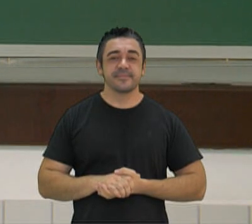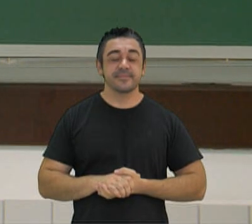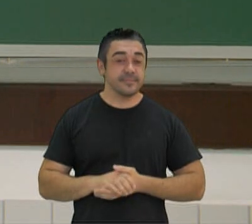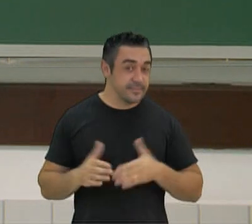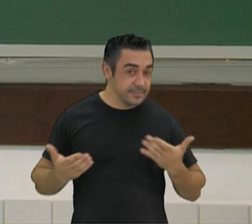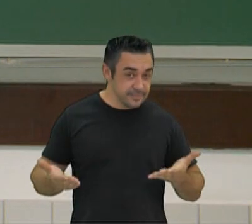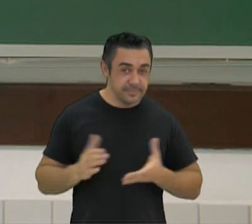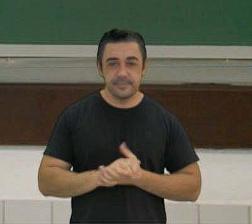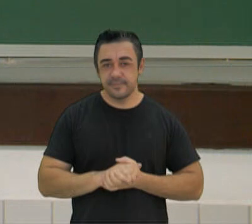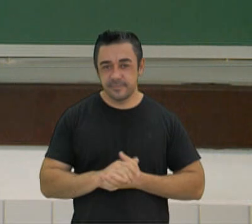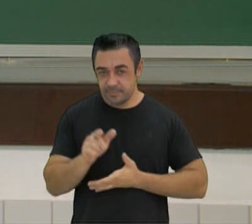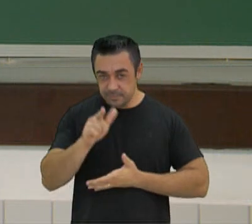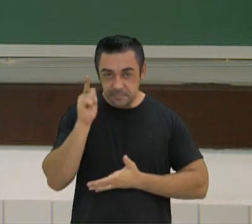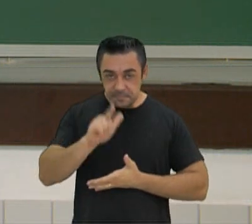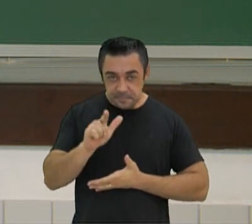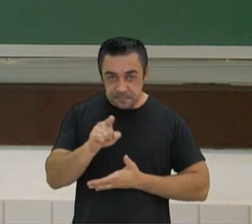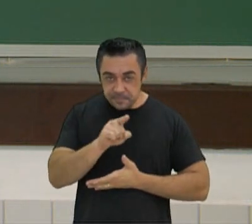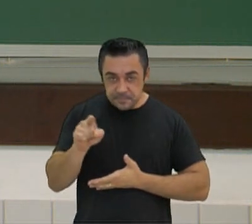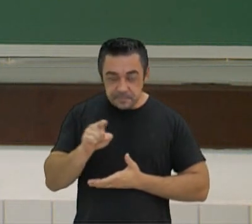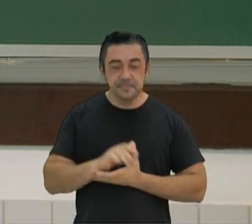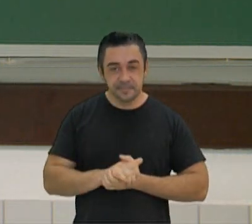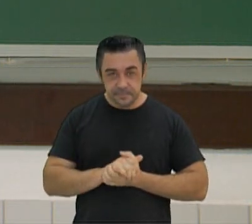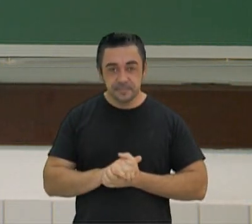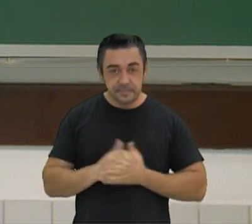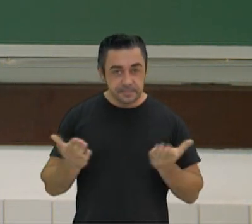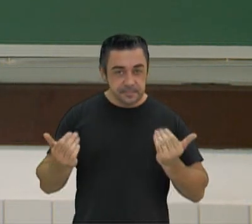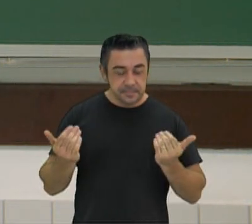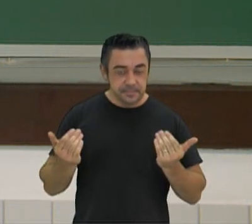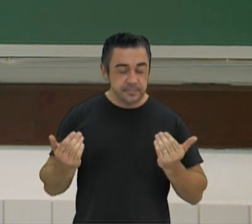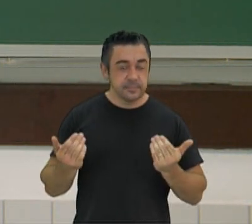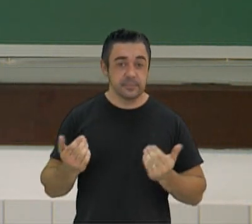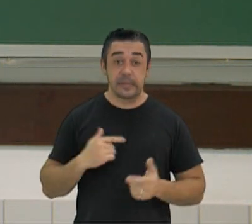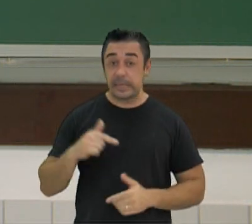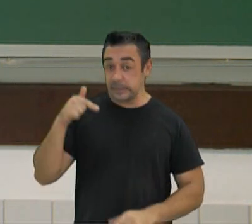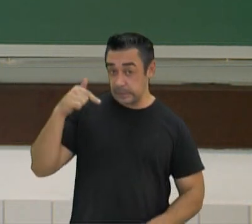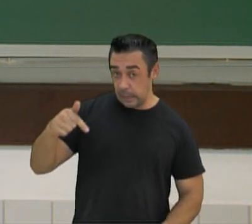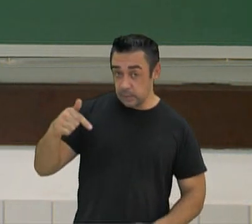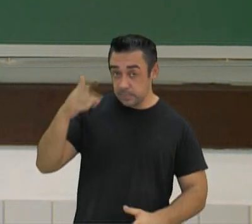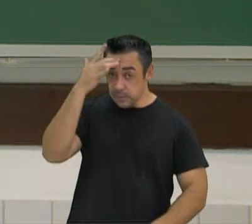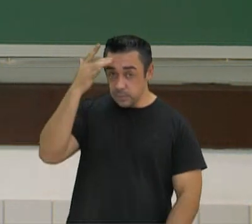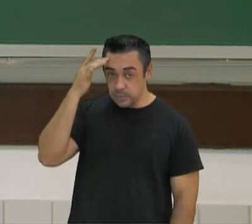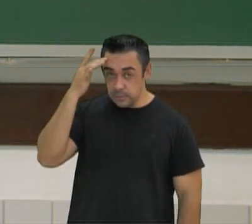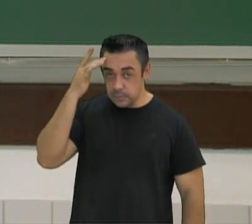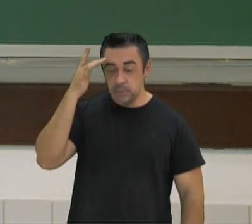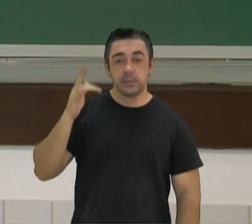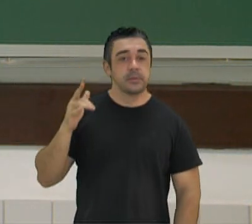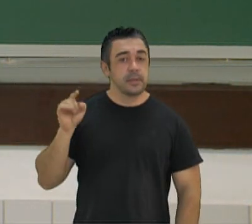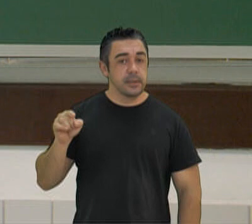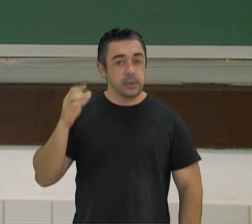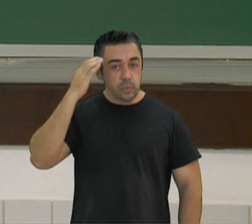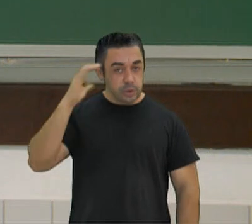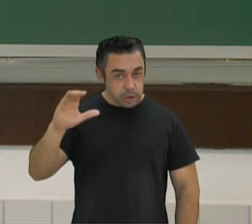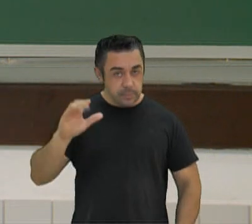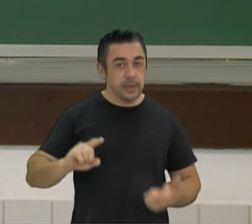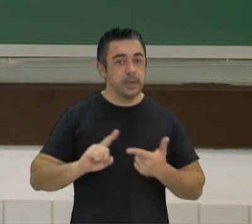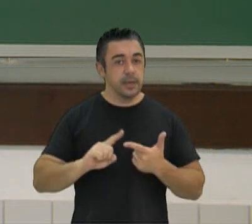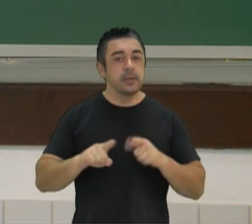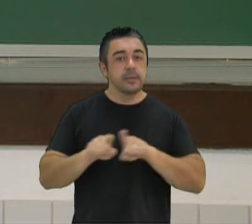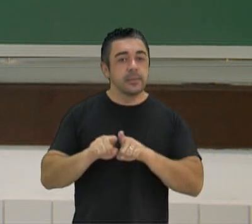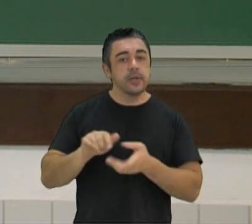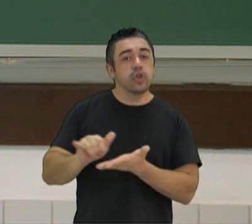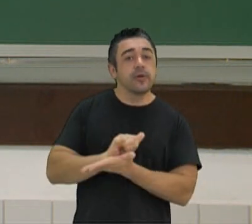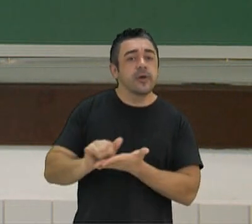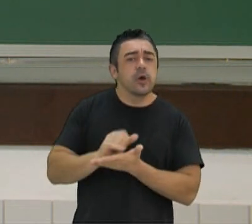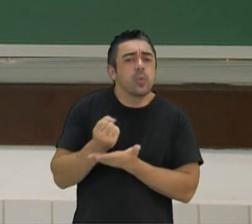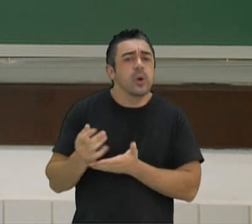E aí, pessoal, conseguiram? Vamos lá, então? São 7 pessoas, tá? Em Curitiba e em Nova York, quanto que